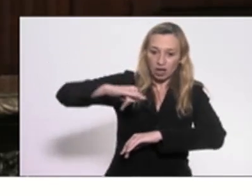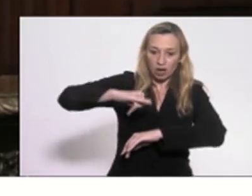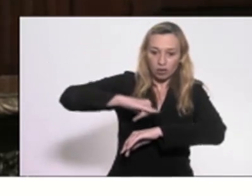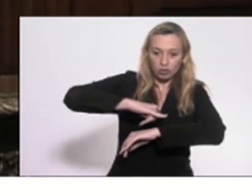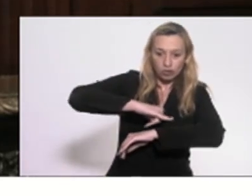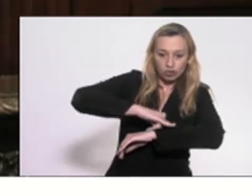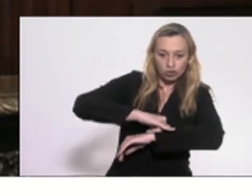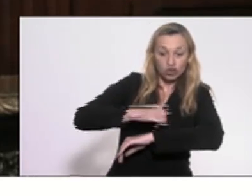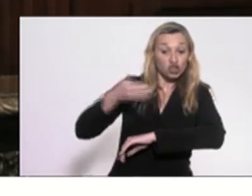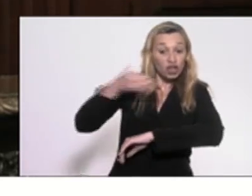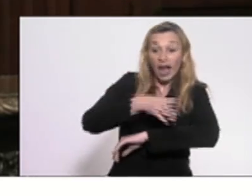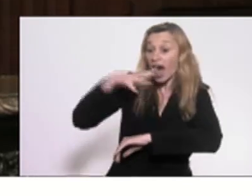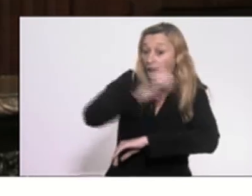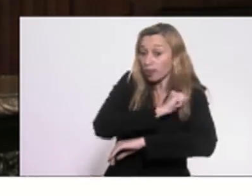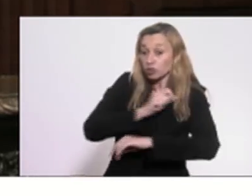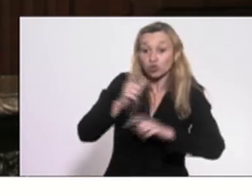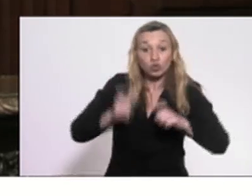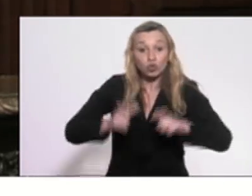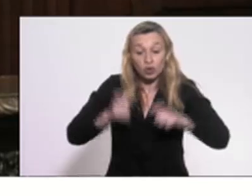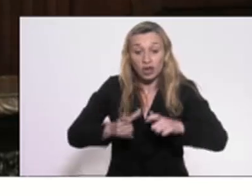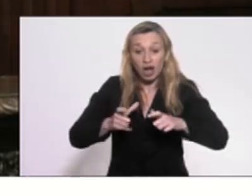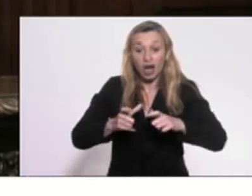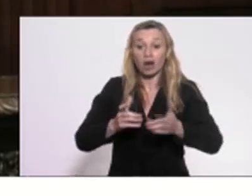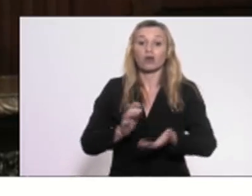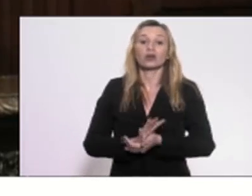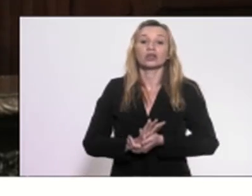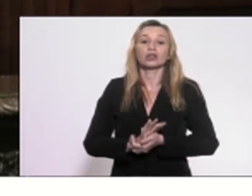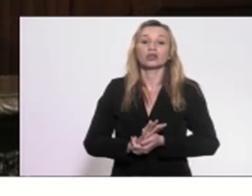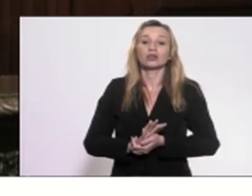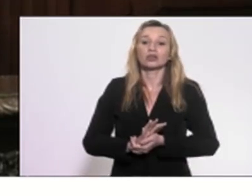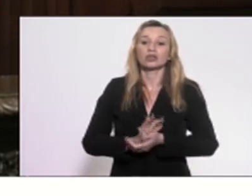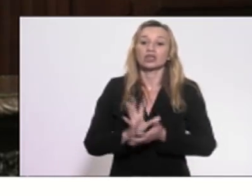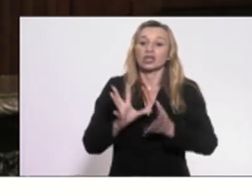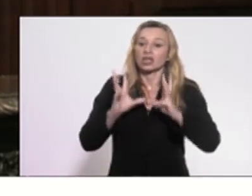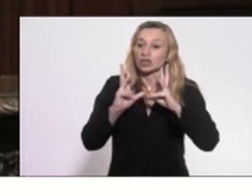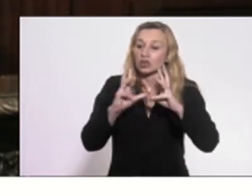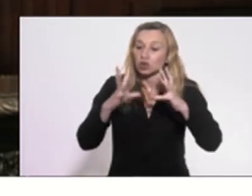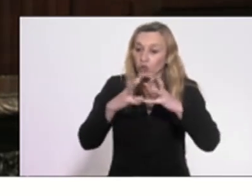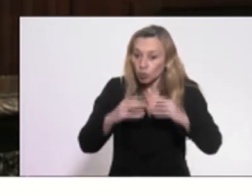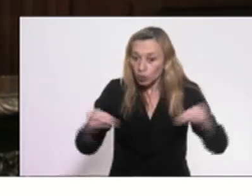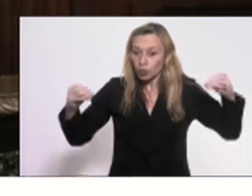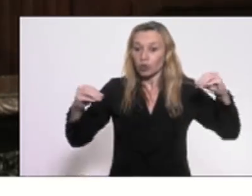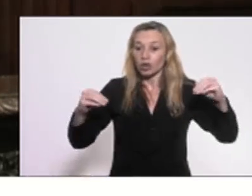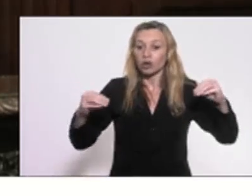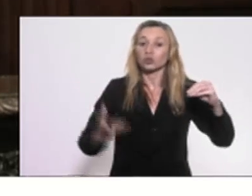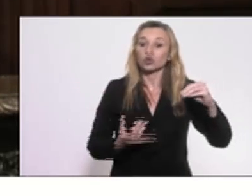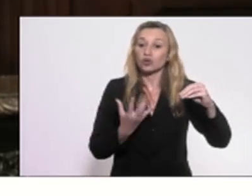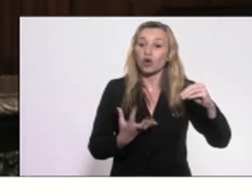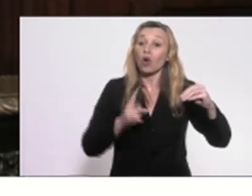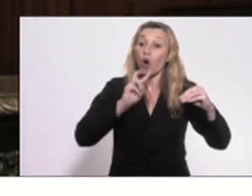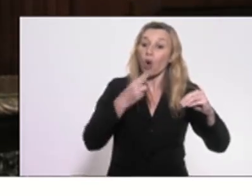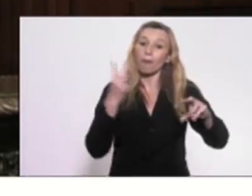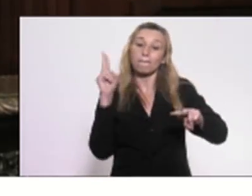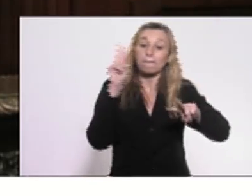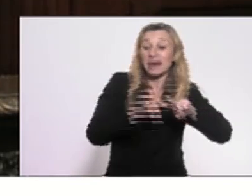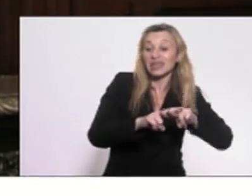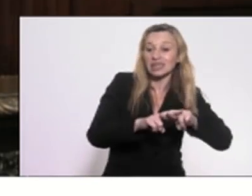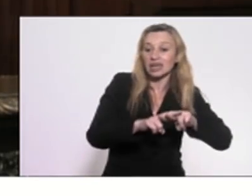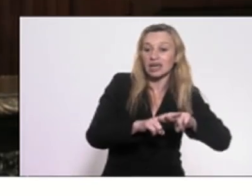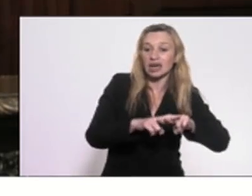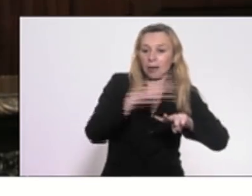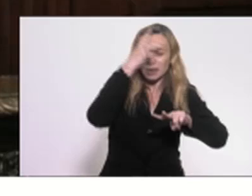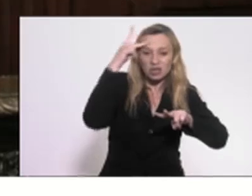àquele local e tentar ou conter o fogo ou prender aqueles que